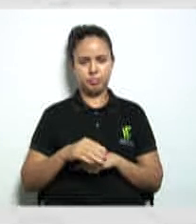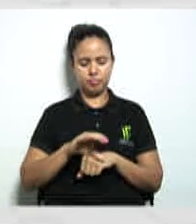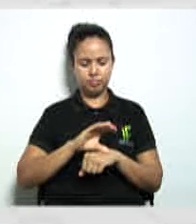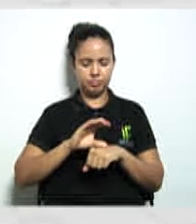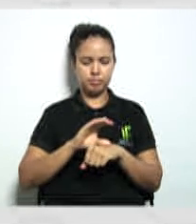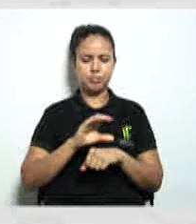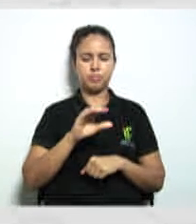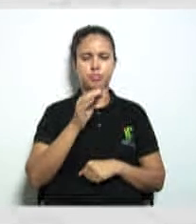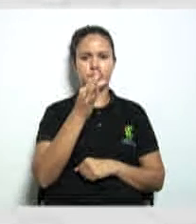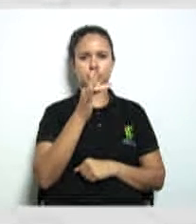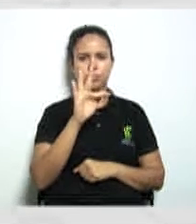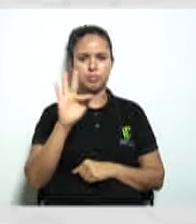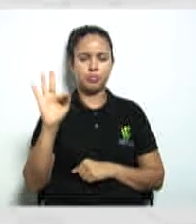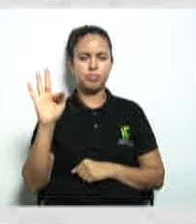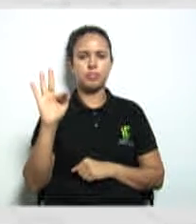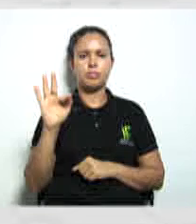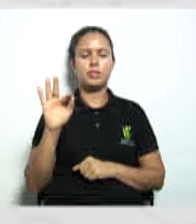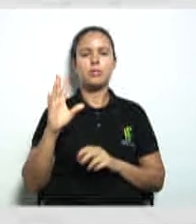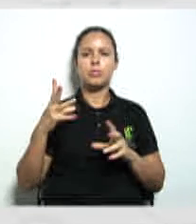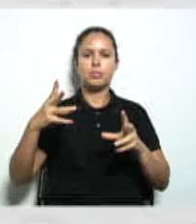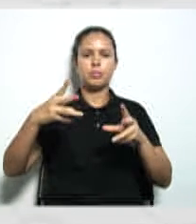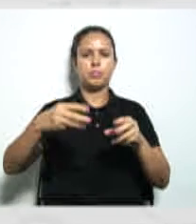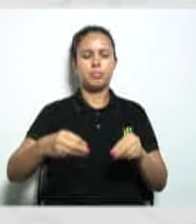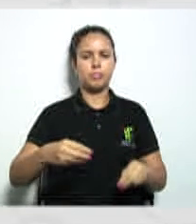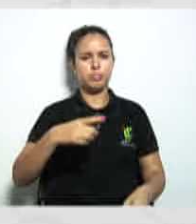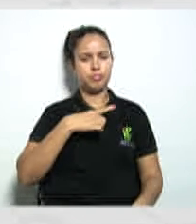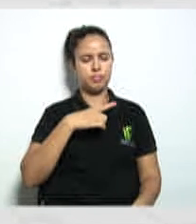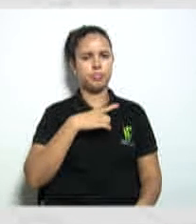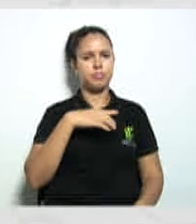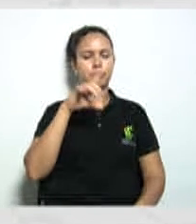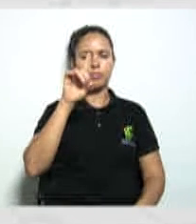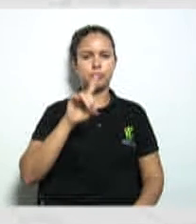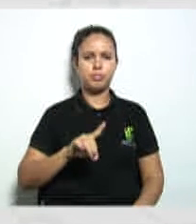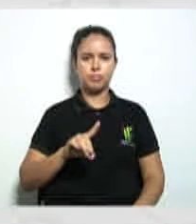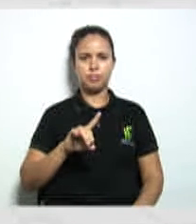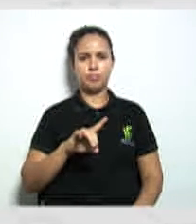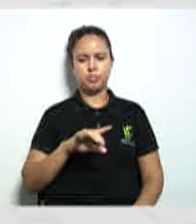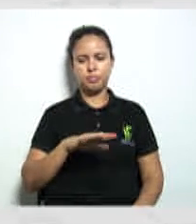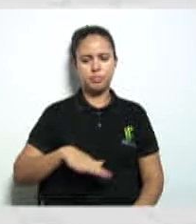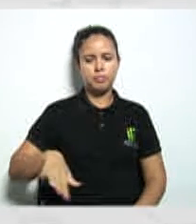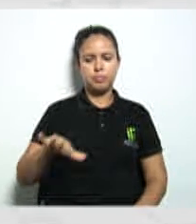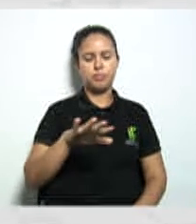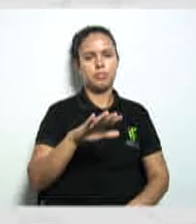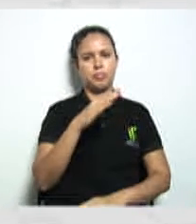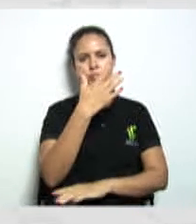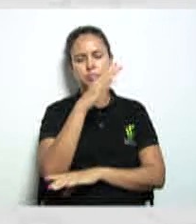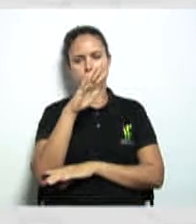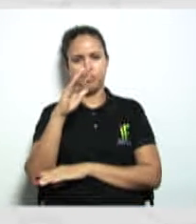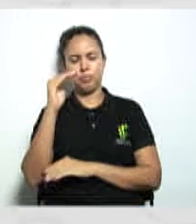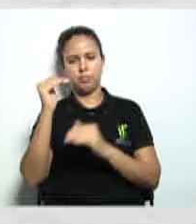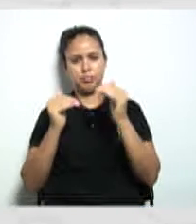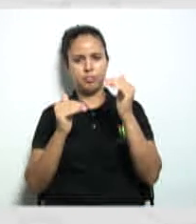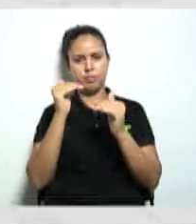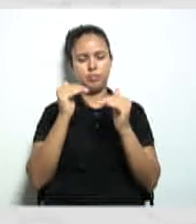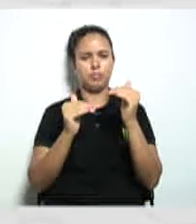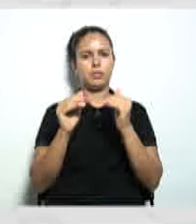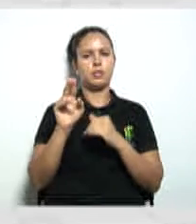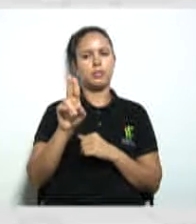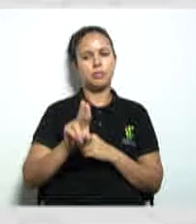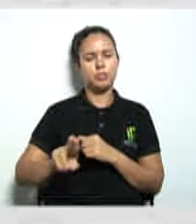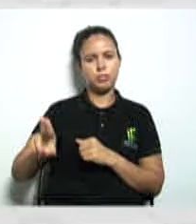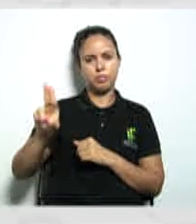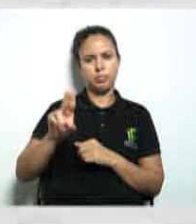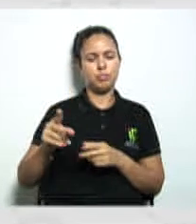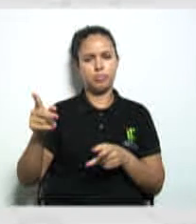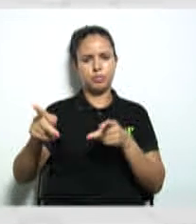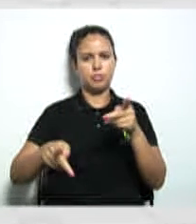Federal. Todos têm direito ao meio ambiente ecologicamente equilibrado, bem de uso comum do povo e